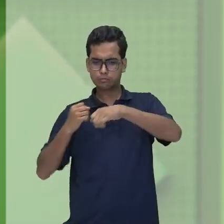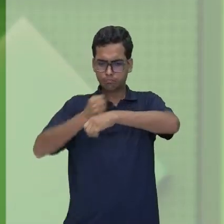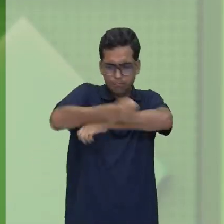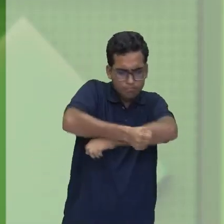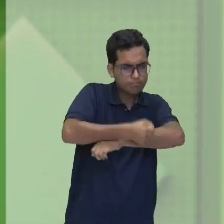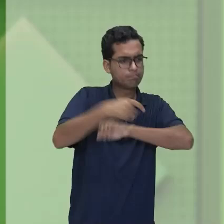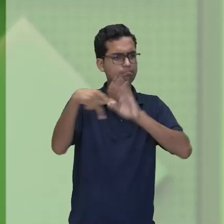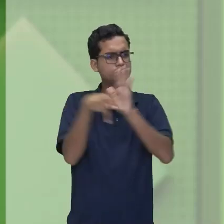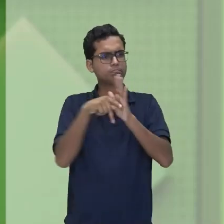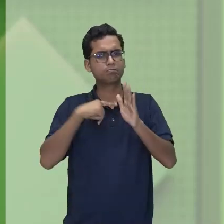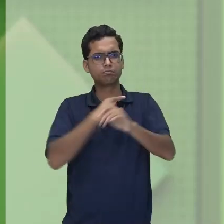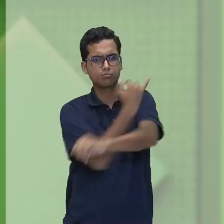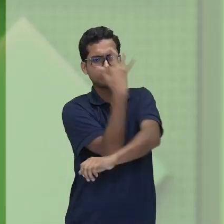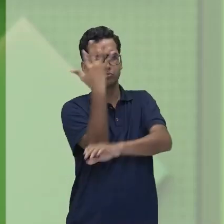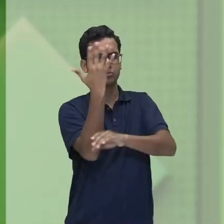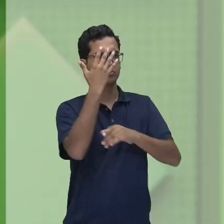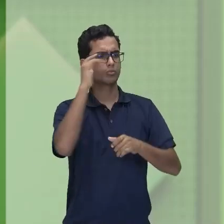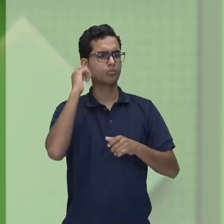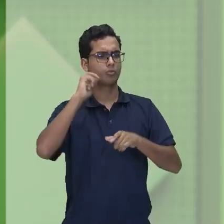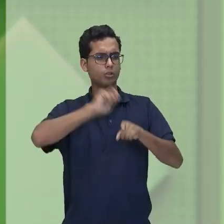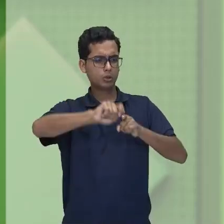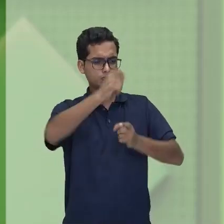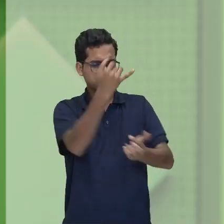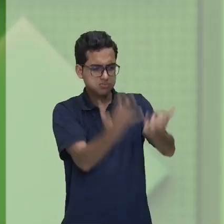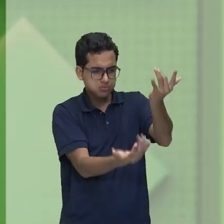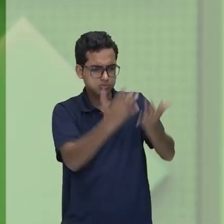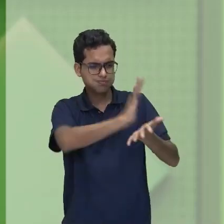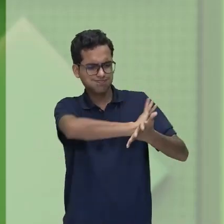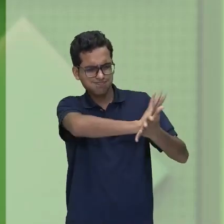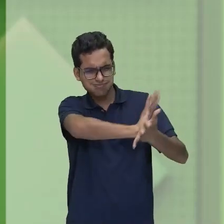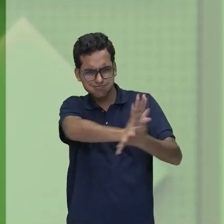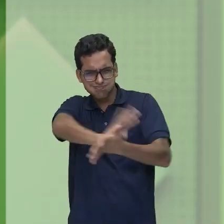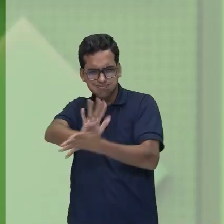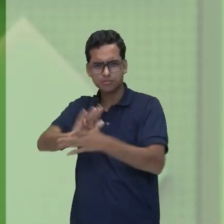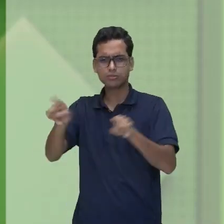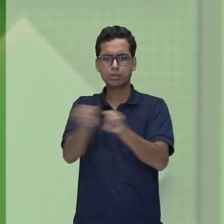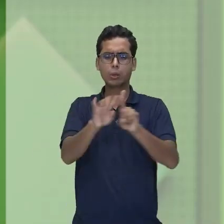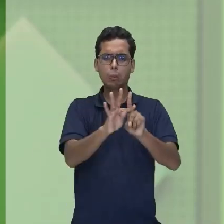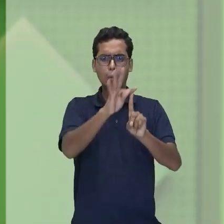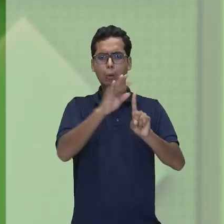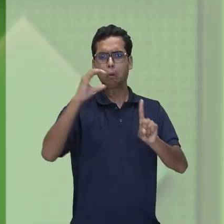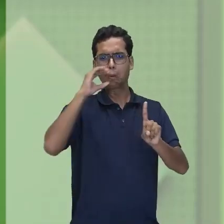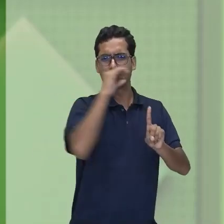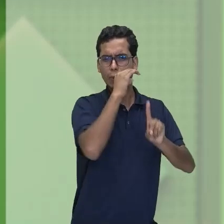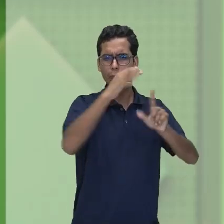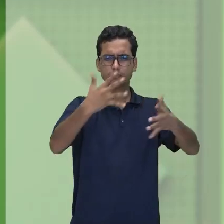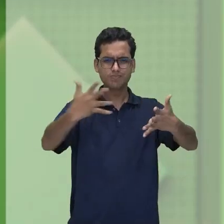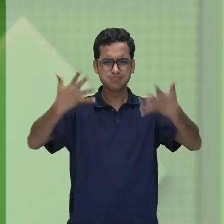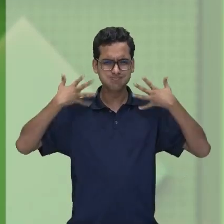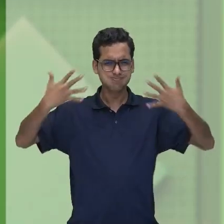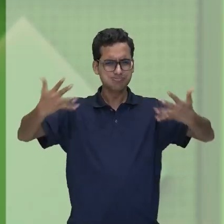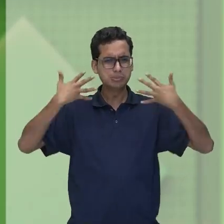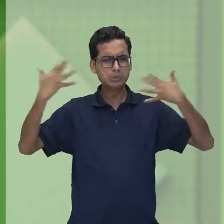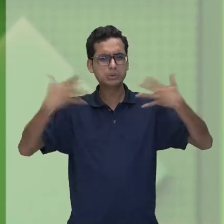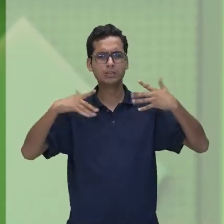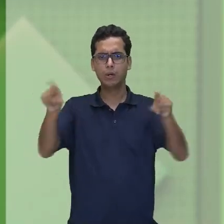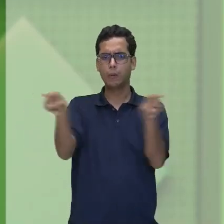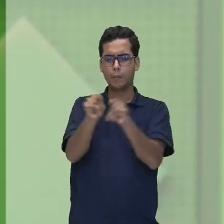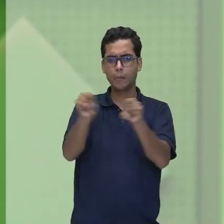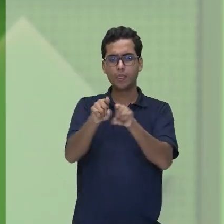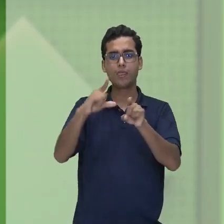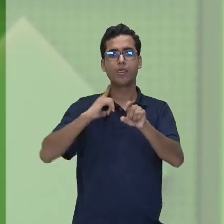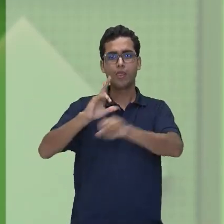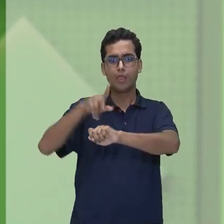ajudar aí a aquecer essa região. Quando a gente também derruba a floresta, existe ainda a questão, né, de